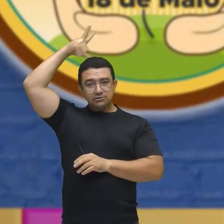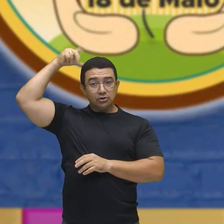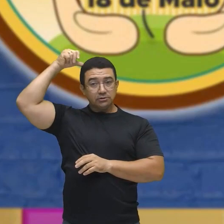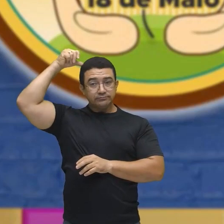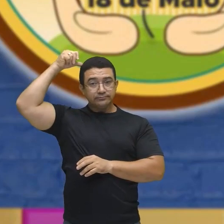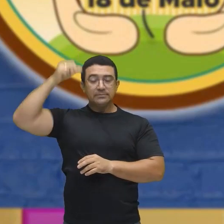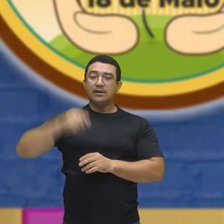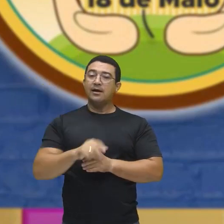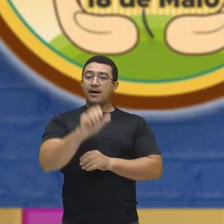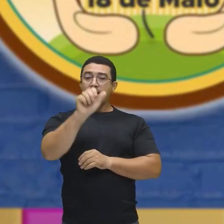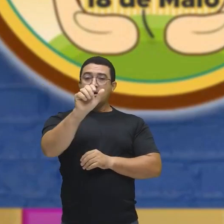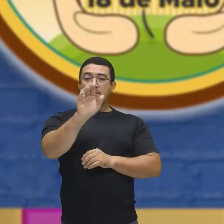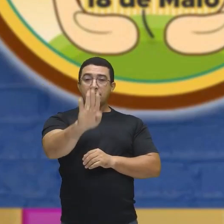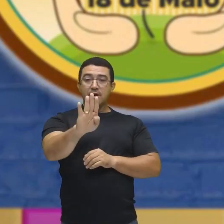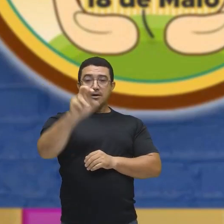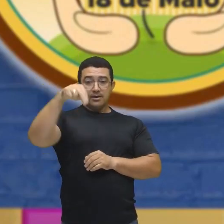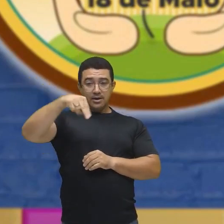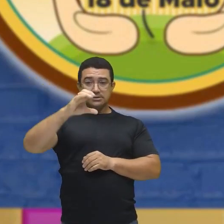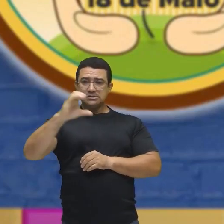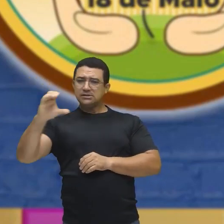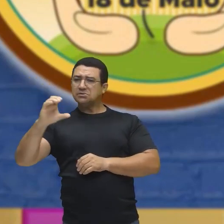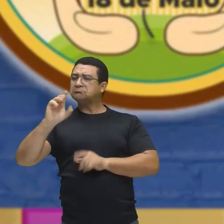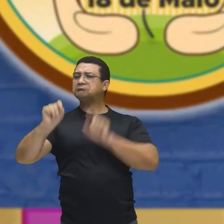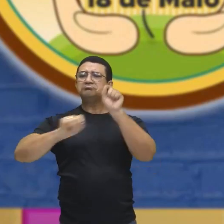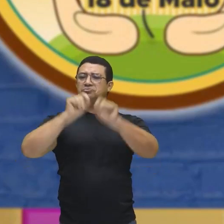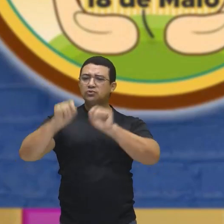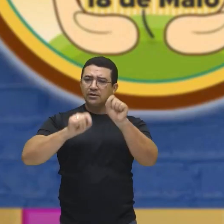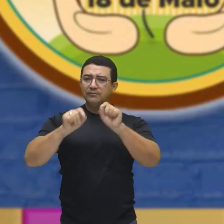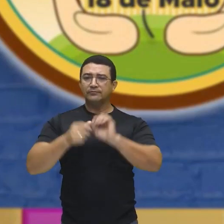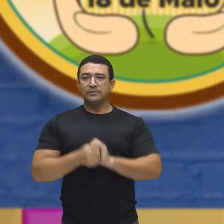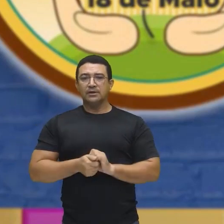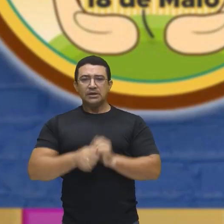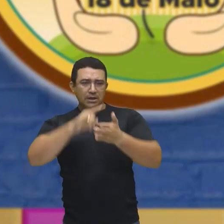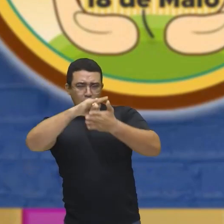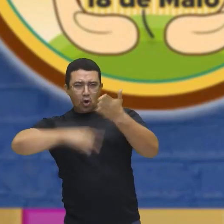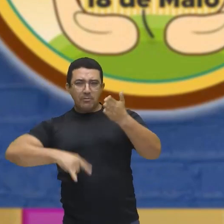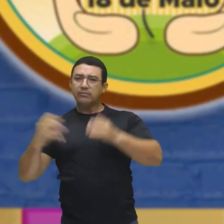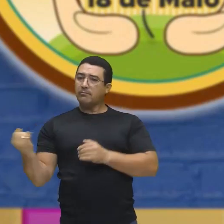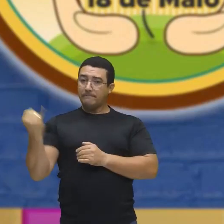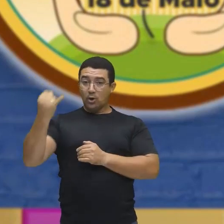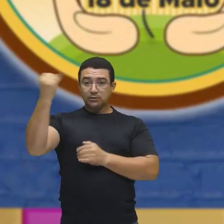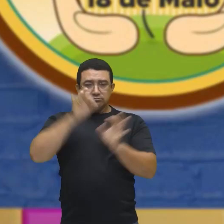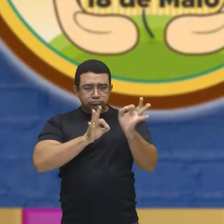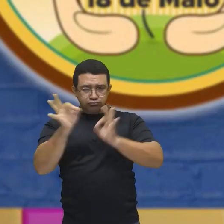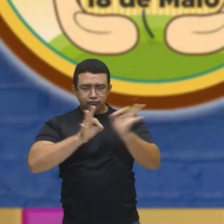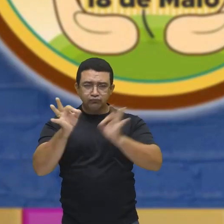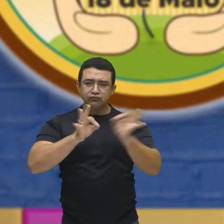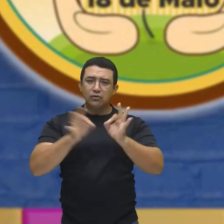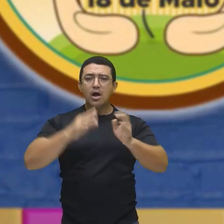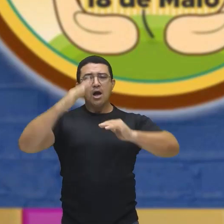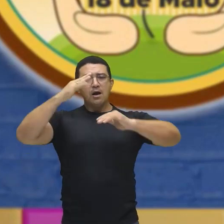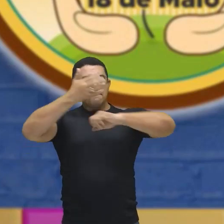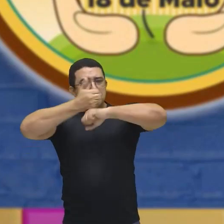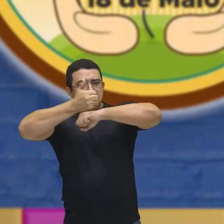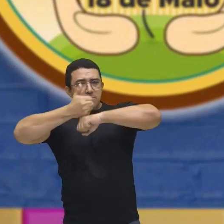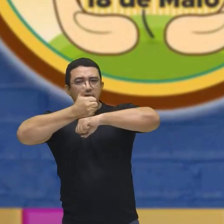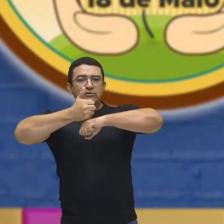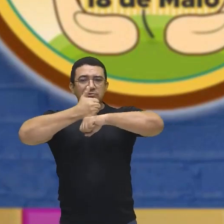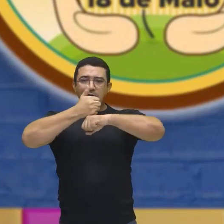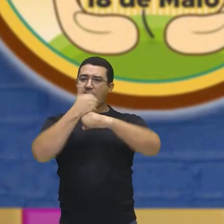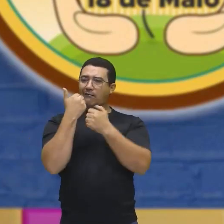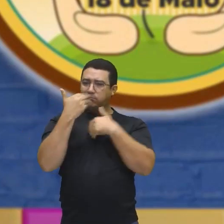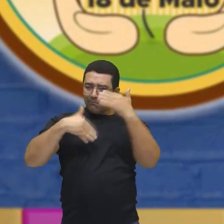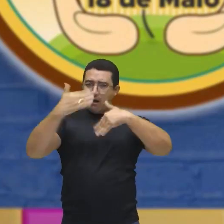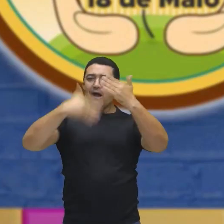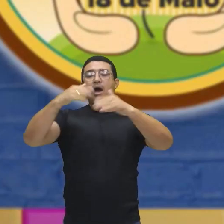Da BNCC. E o que é a BNCC, esse documento tão importante que foi elaborado pelos profissionais que desenvolvem, que